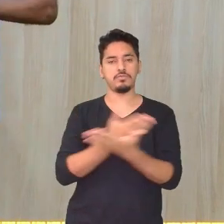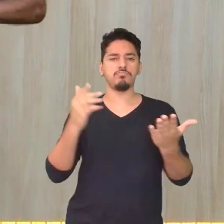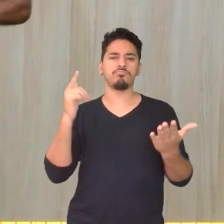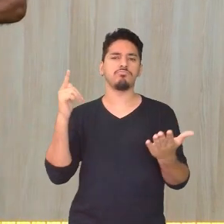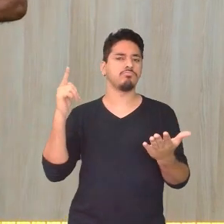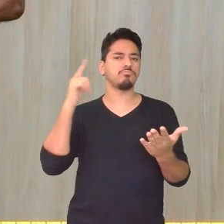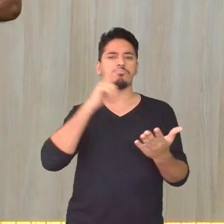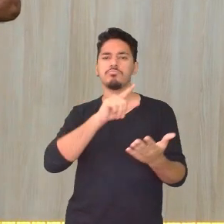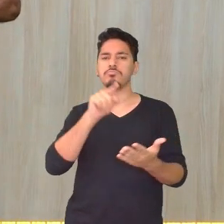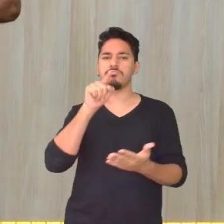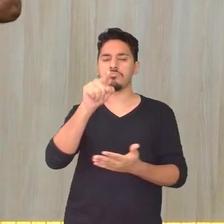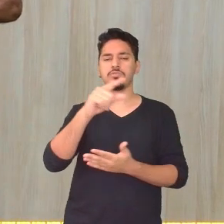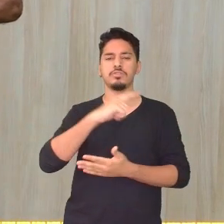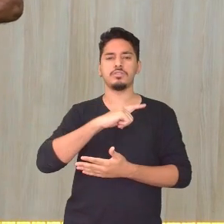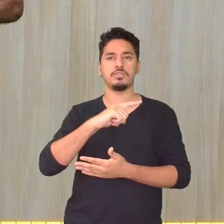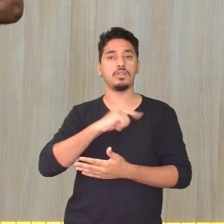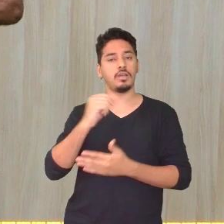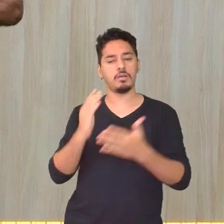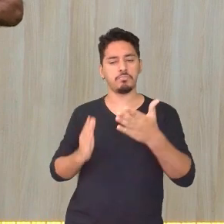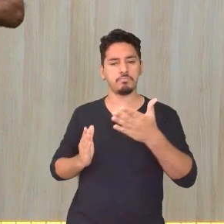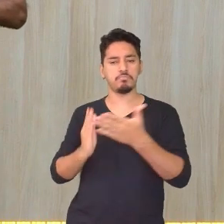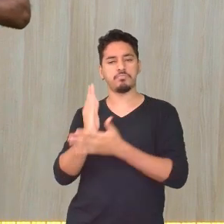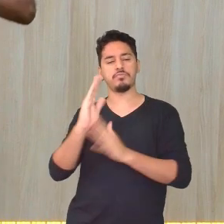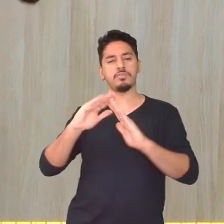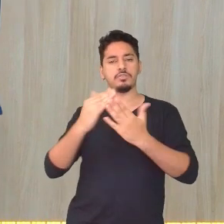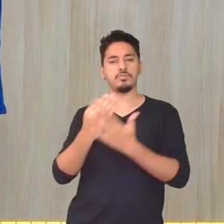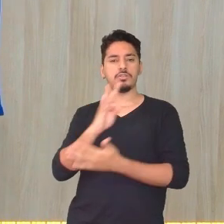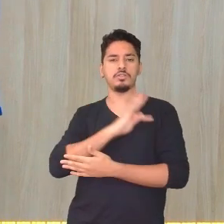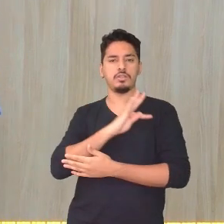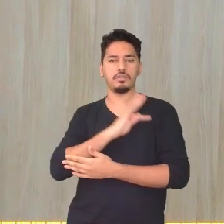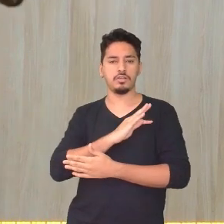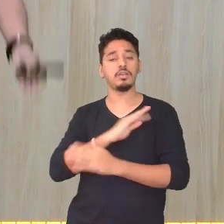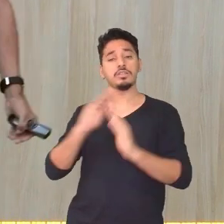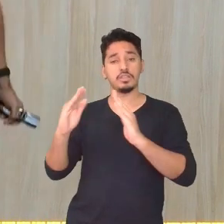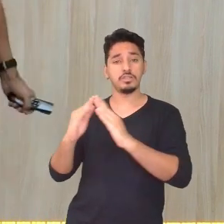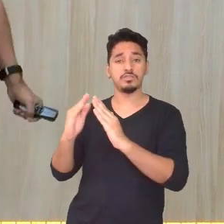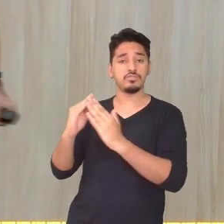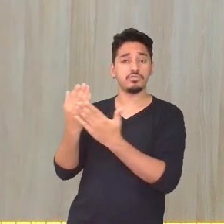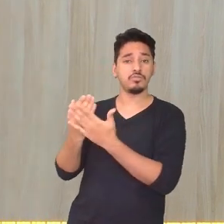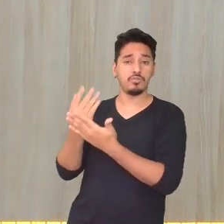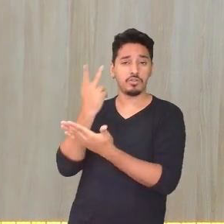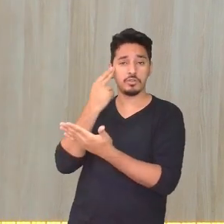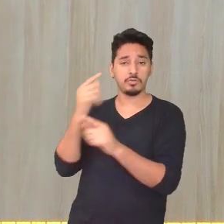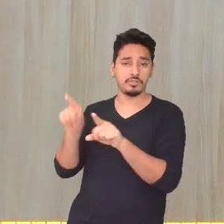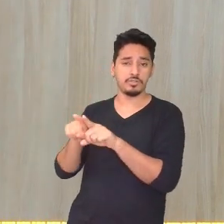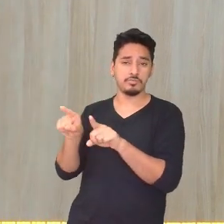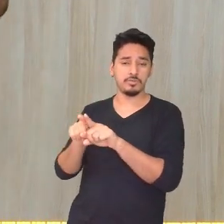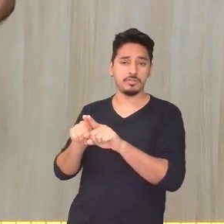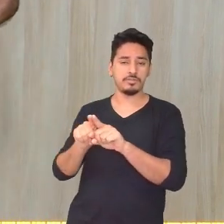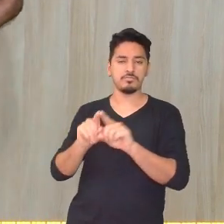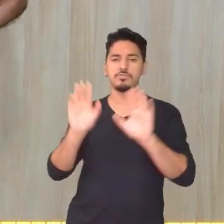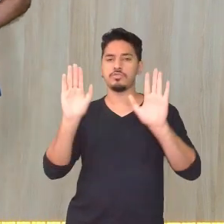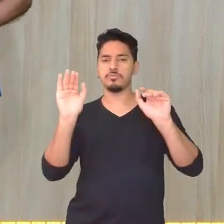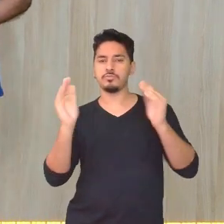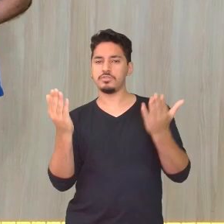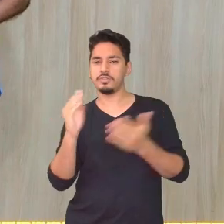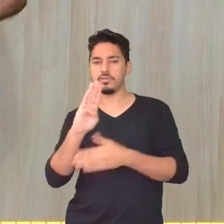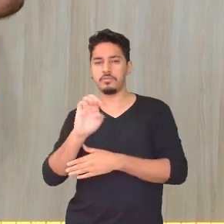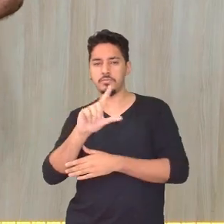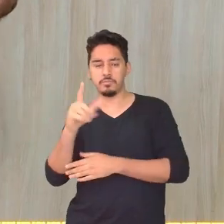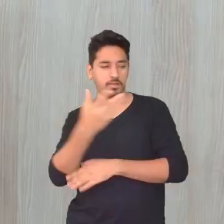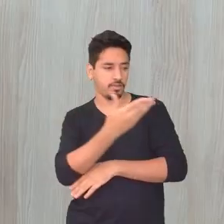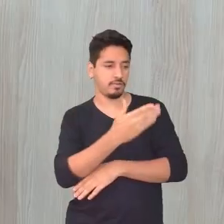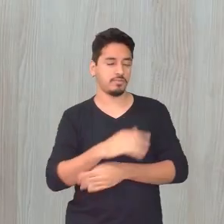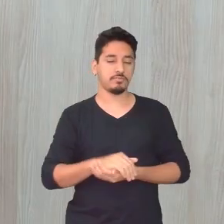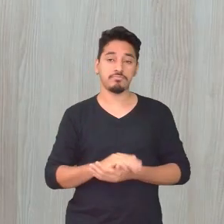aí vocês ter essa sua aprovação aí na escola técnica e na escola também, né? Lógico que sim. Se despedir aí, Bel, da galerinha massa